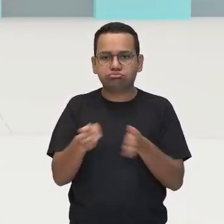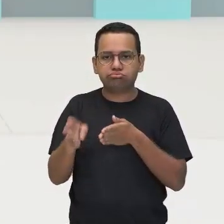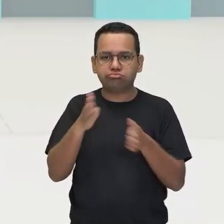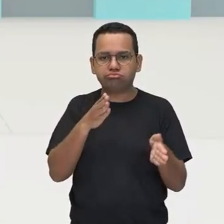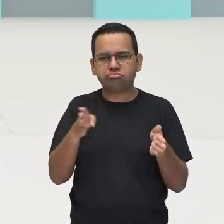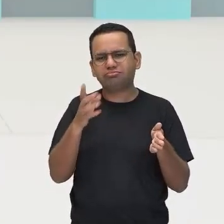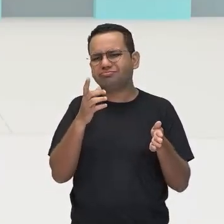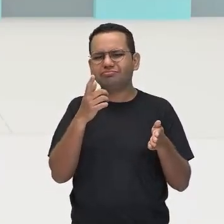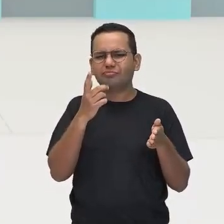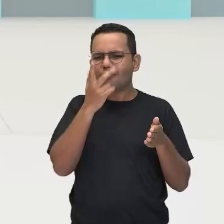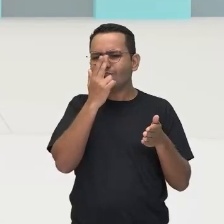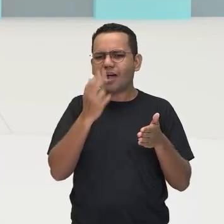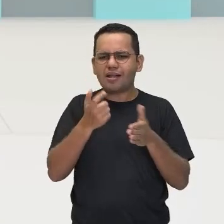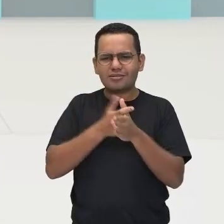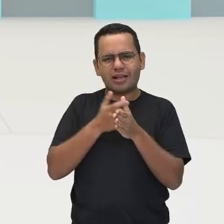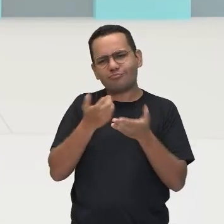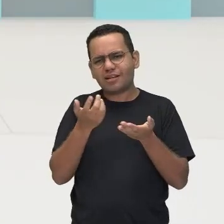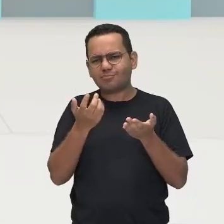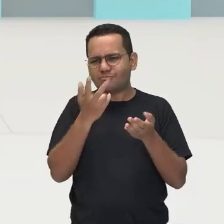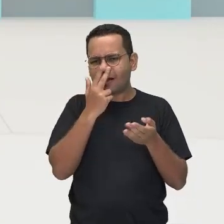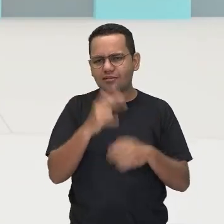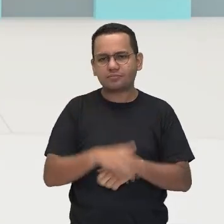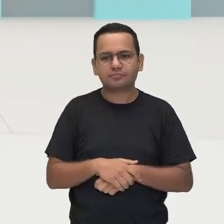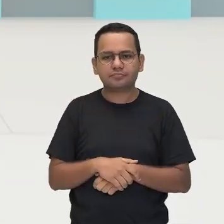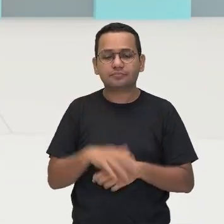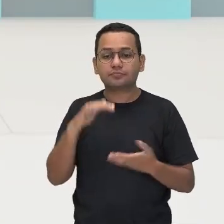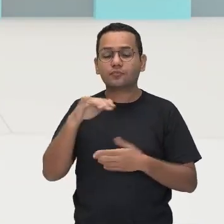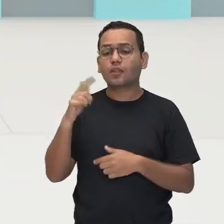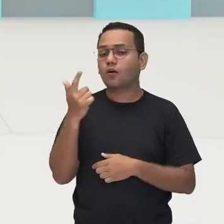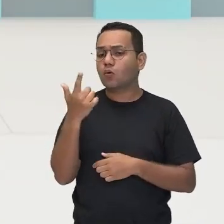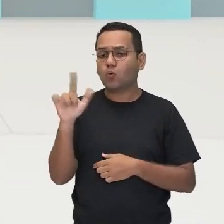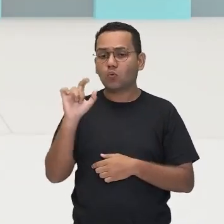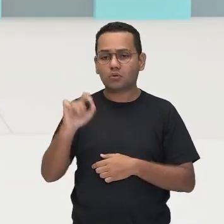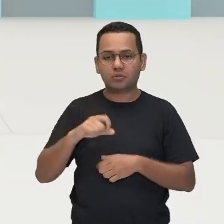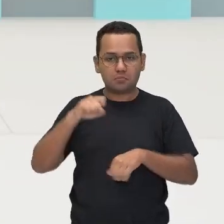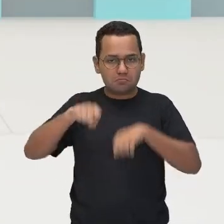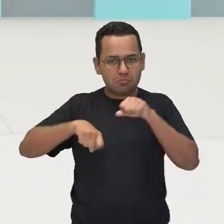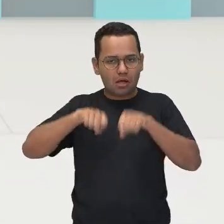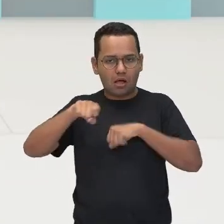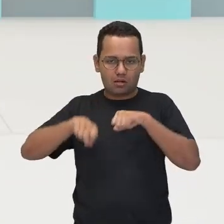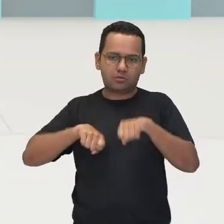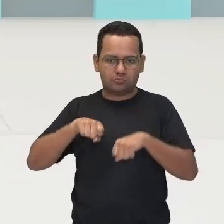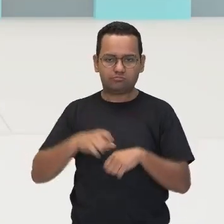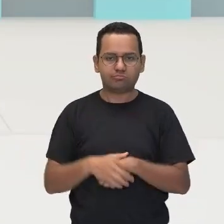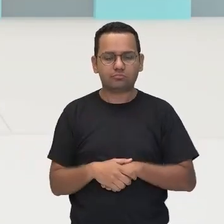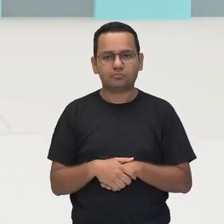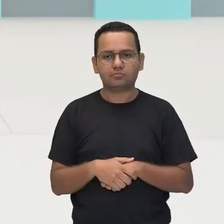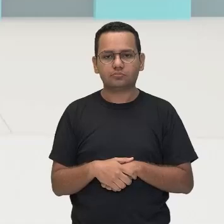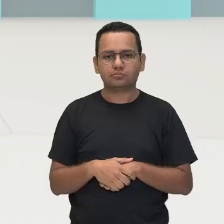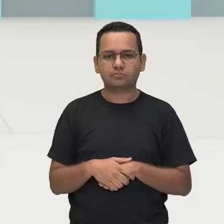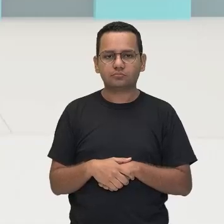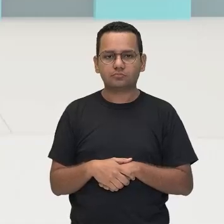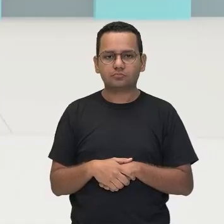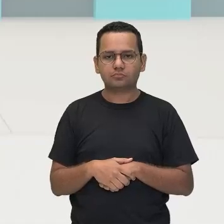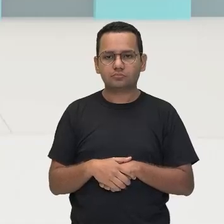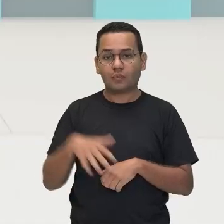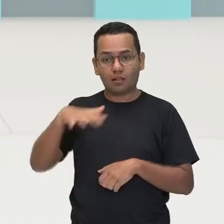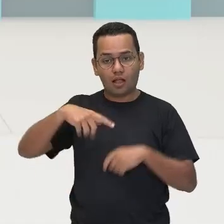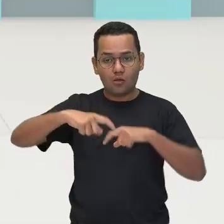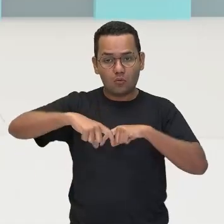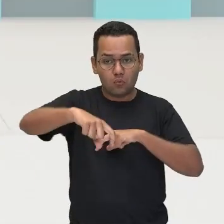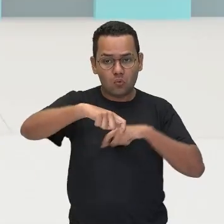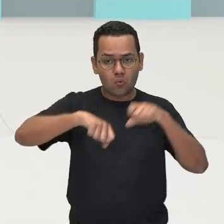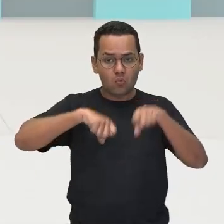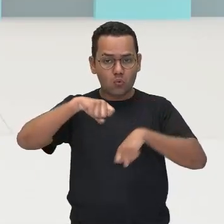bota né com com rodinhas a bike consiste em andar né de bicicleta de bike no ambiente